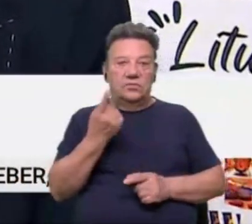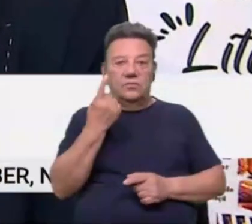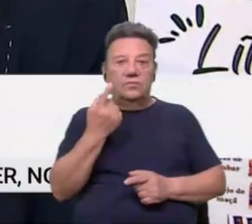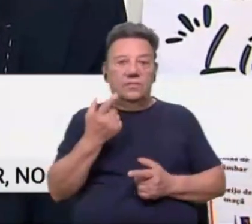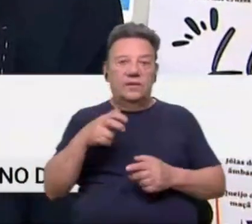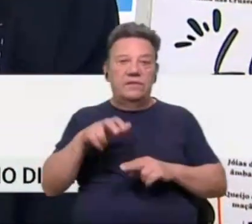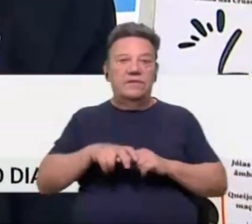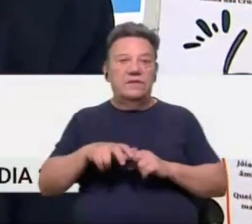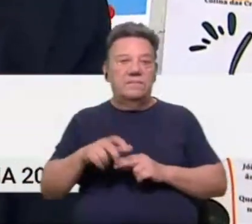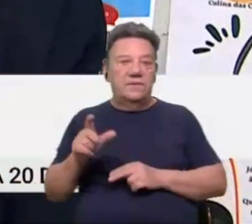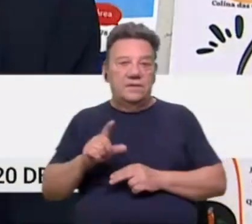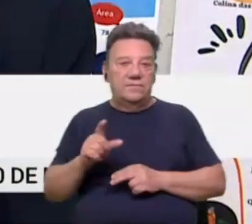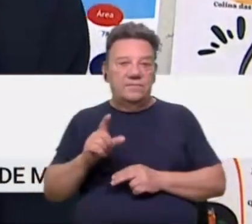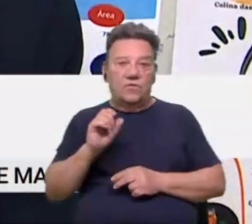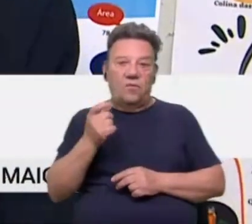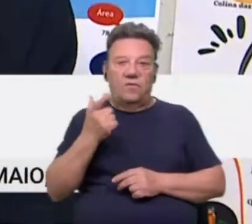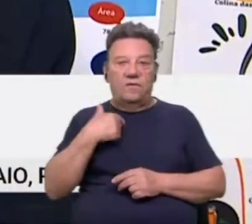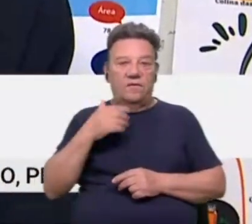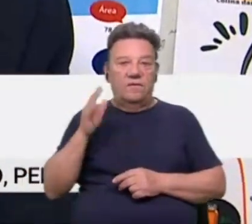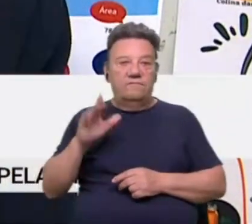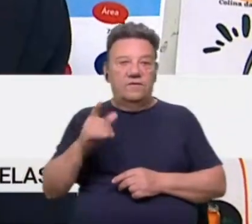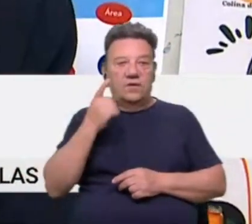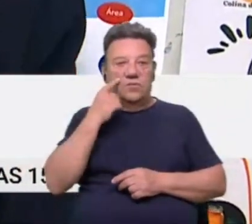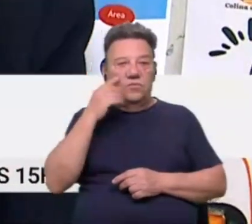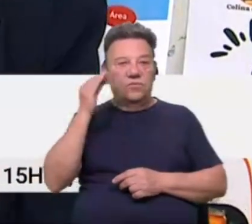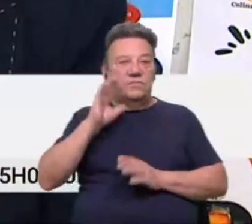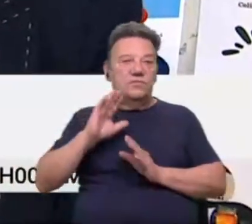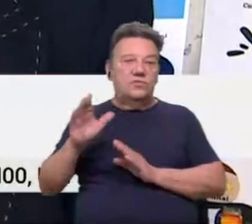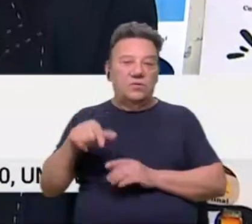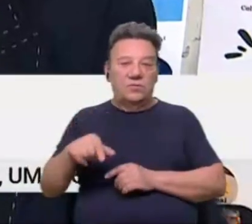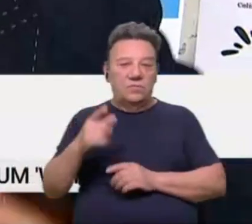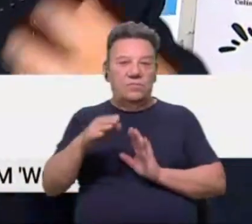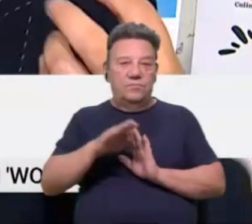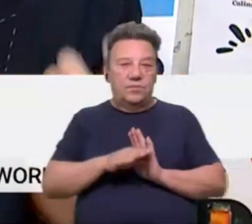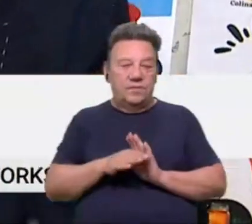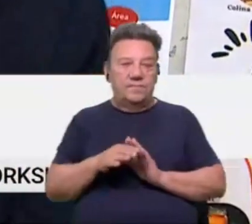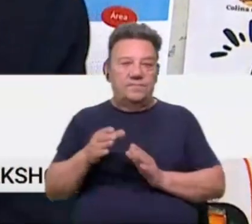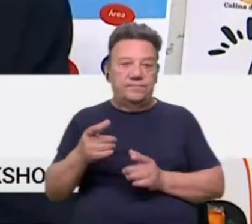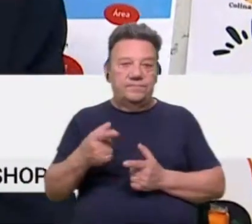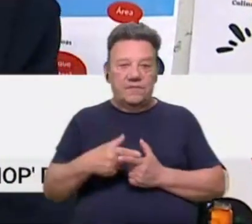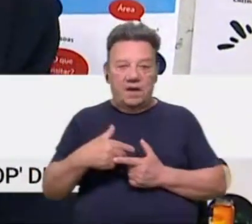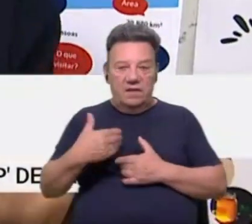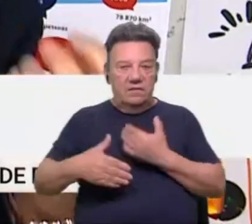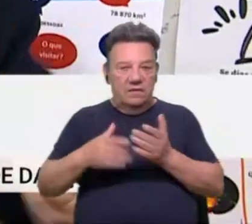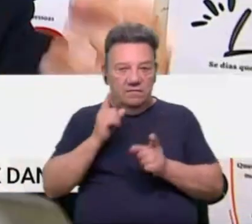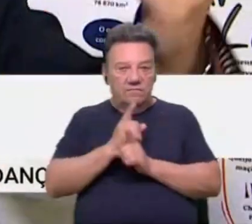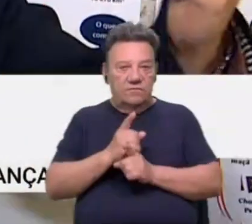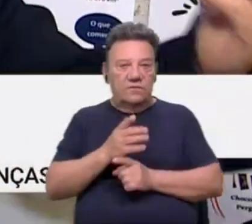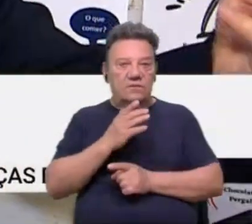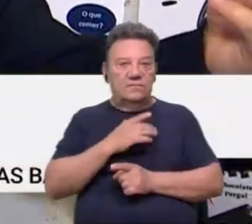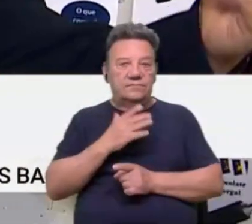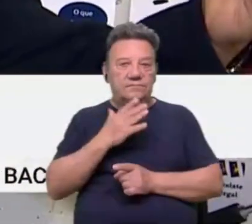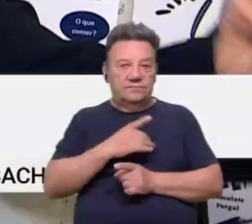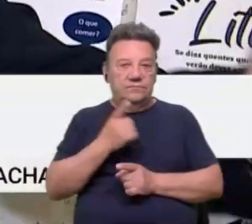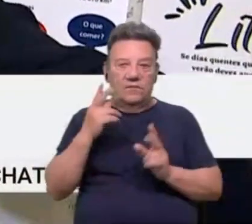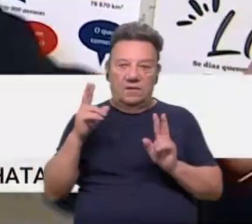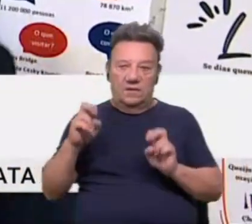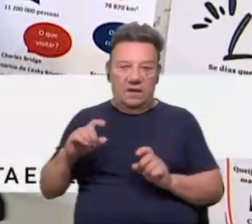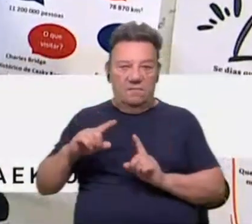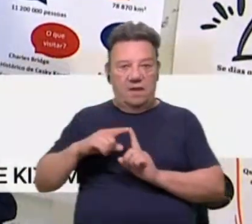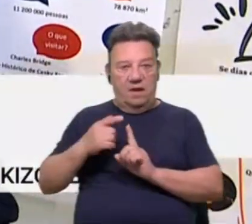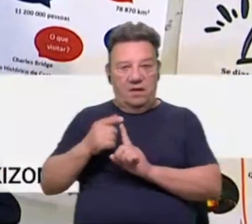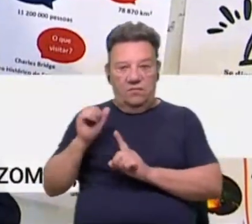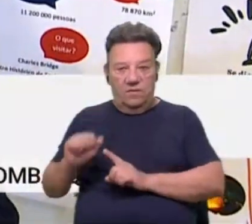uma disciplina nem ficar no conhecimento. É um programa ativo. Temos um tema